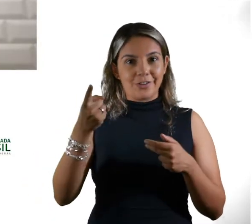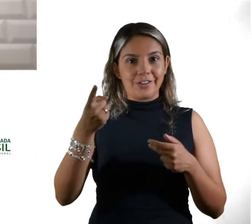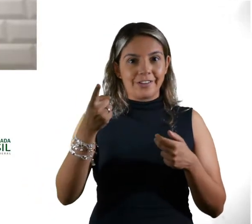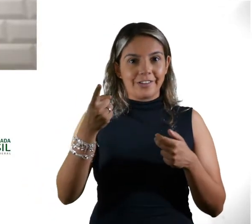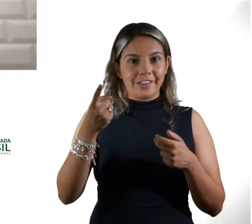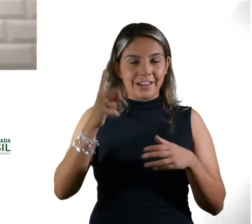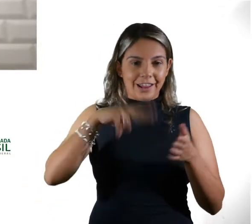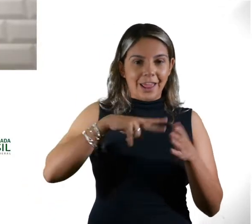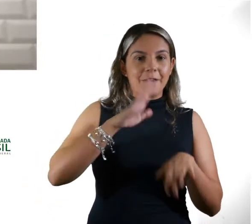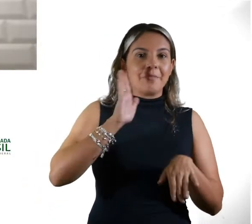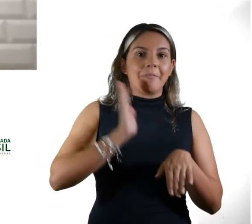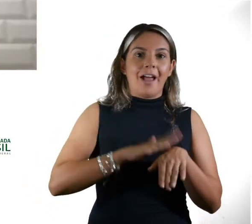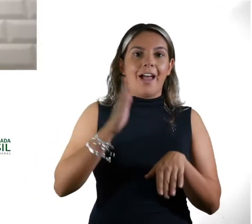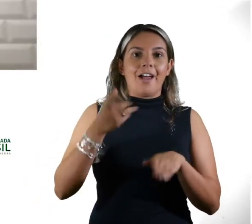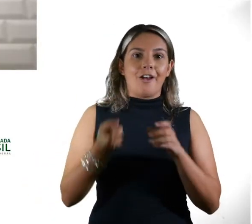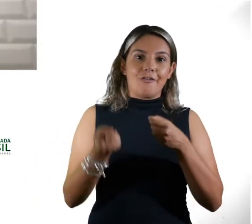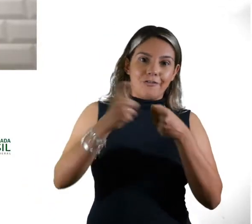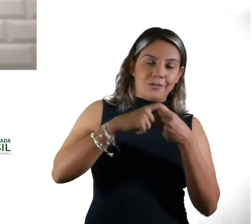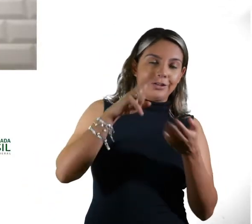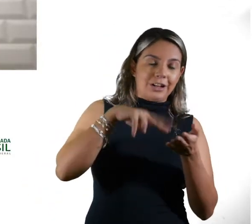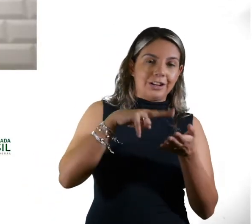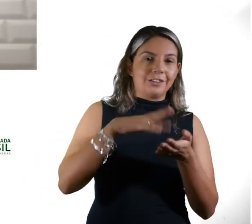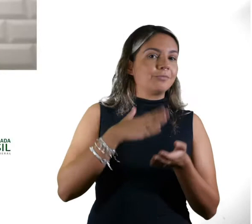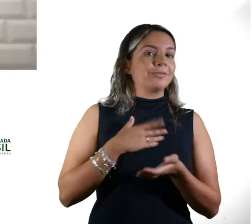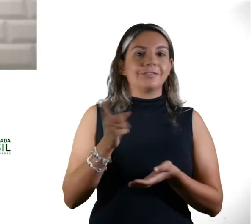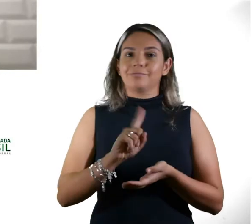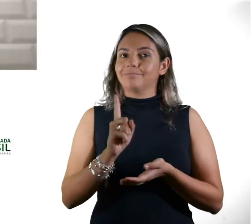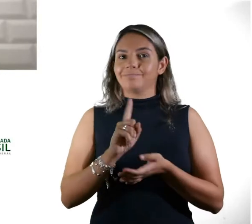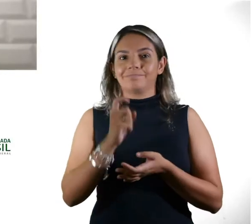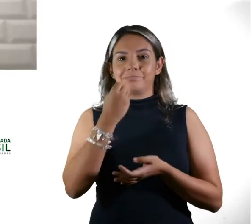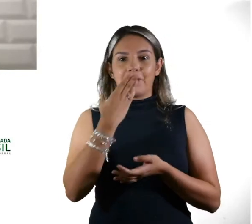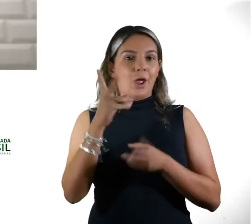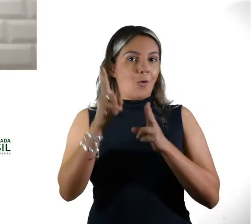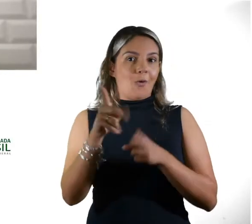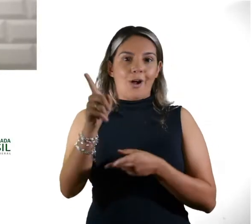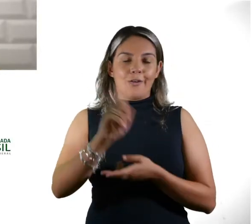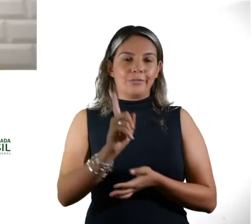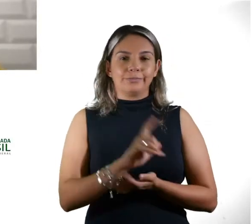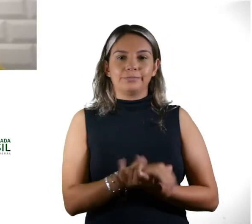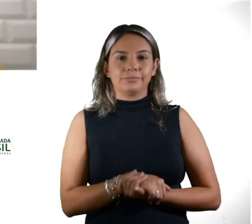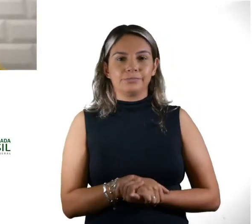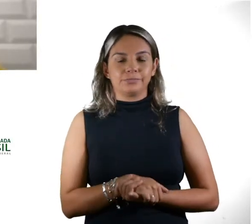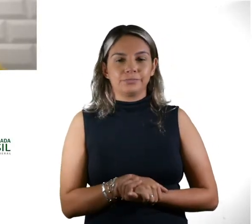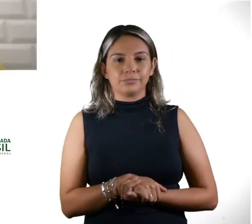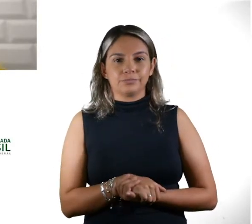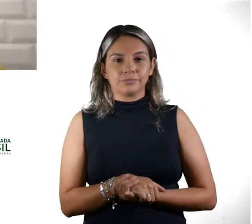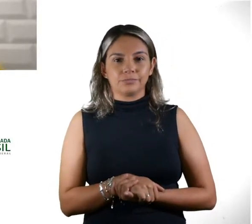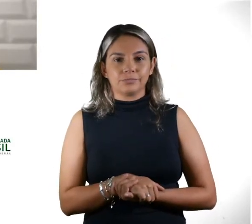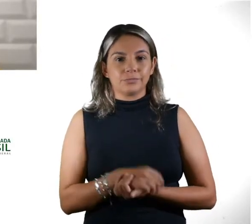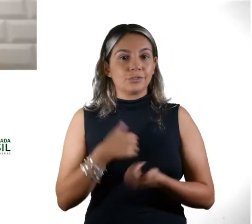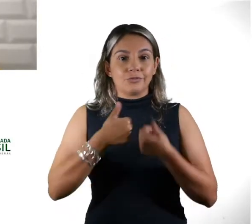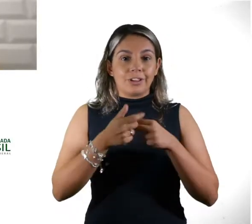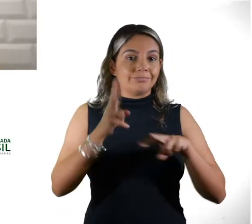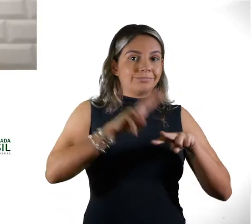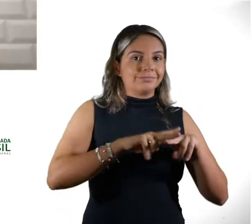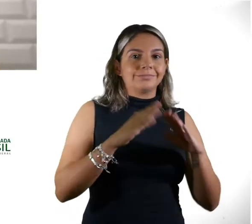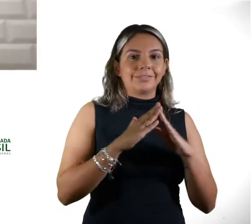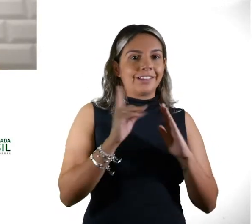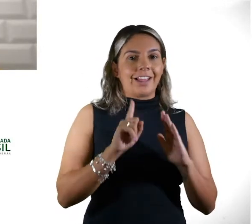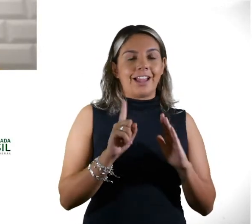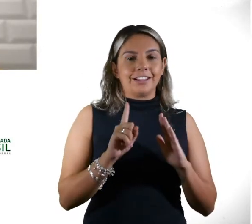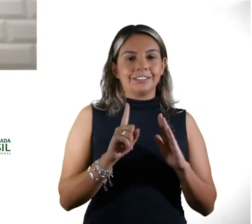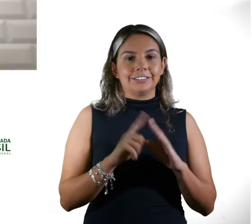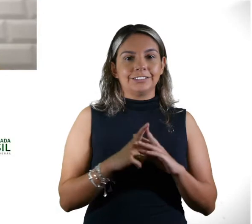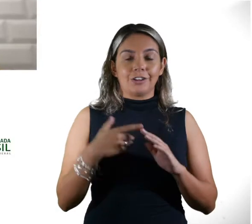acabou lendo mais, voltando a ler, etc. Comigo não foi exatamente assim, não foi. Também porque eu não fiquei fechado em casa, como o Walter, não é?